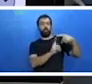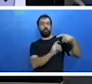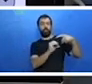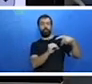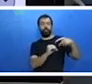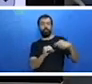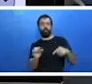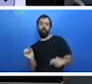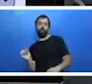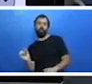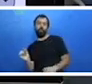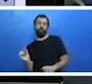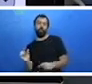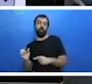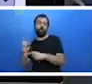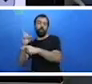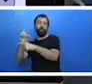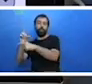dividi por 100?